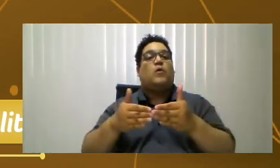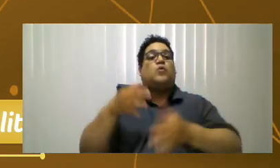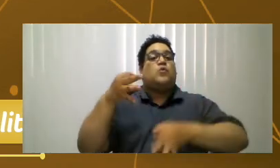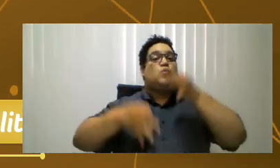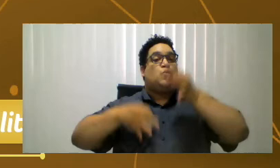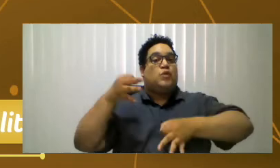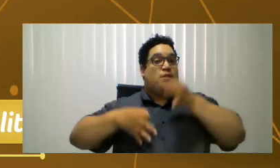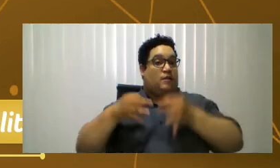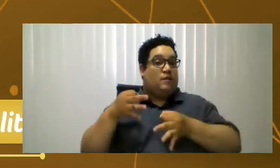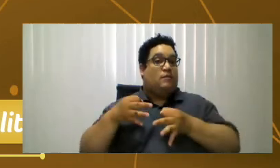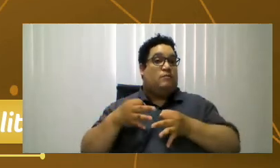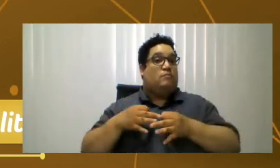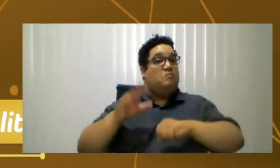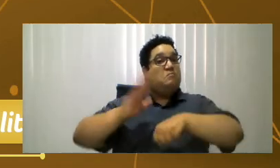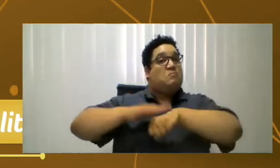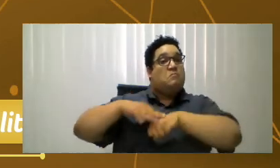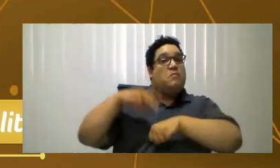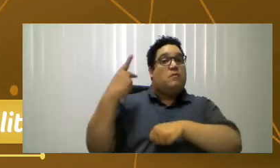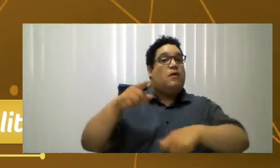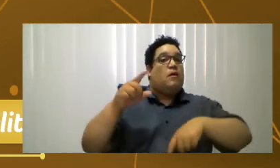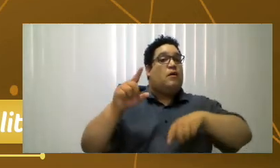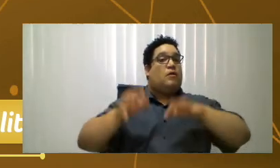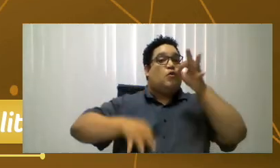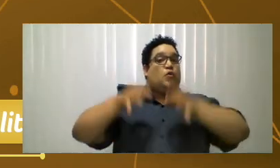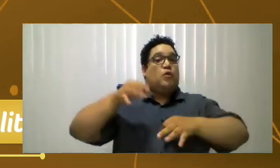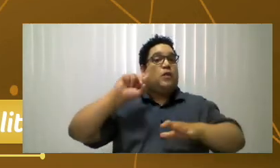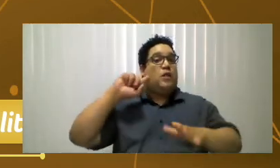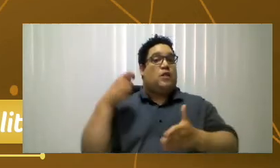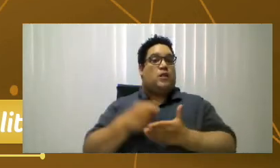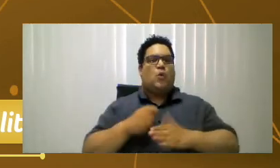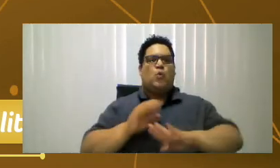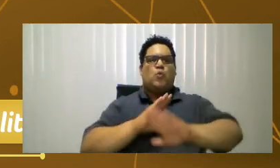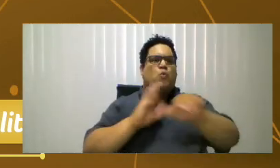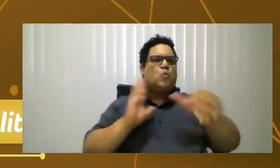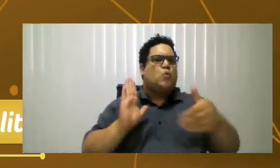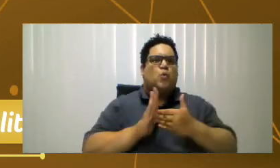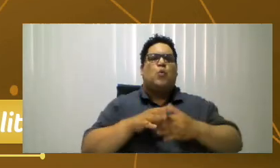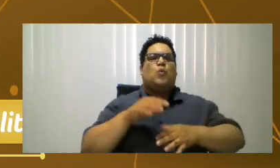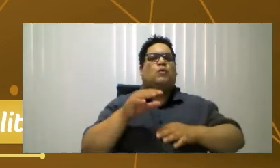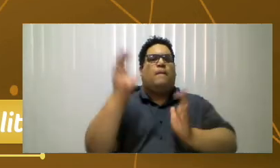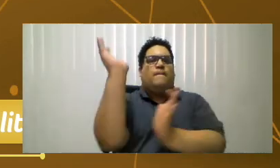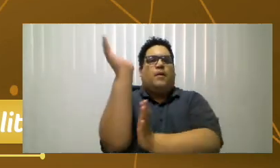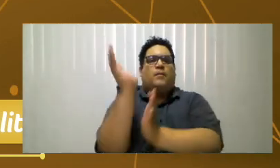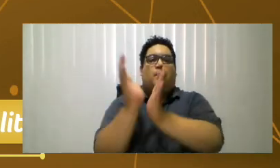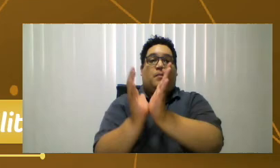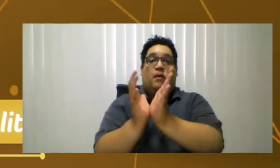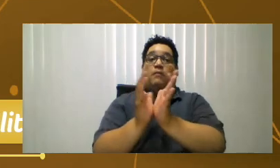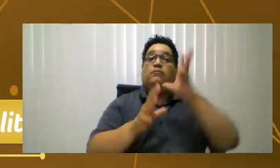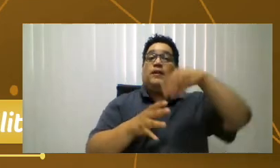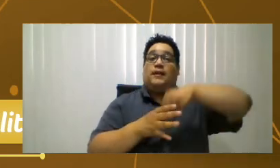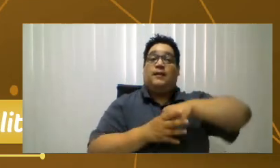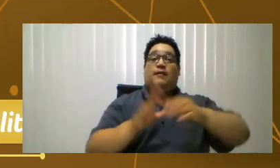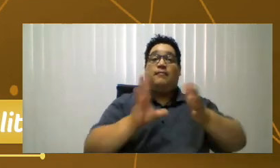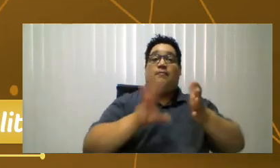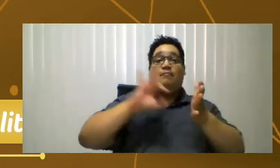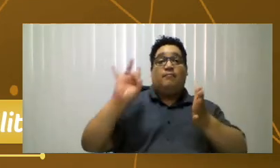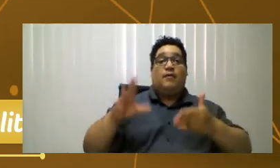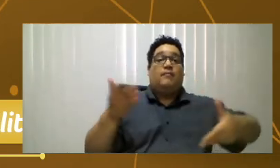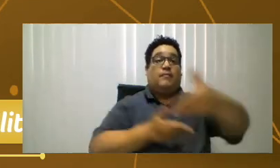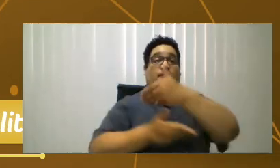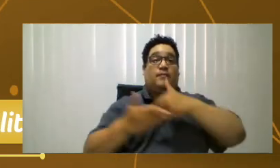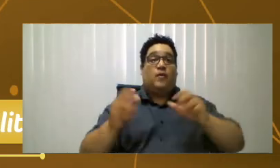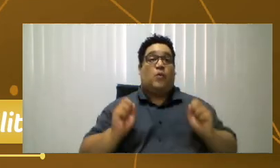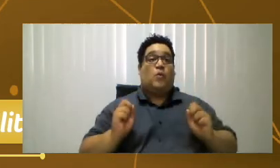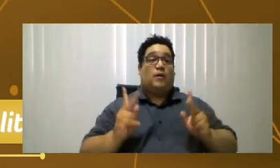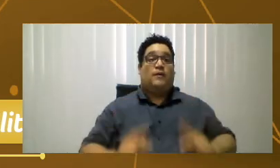né, competente para o julgamento, tá? Tudo é tramitado eletronicamente, ok? Silas, vamos